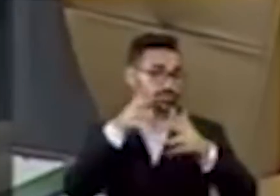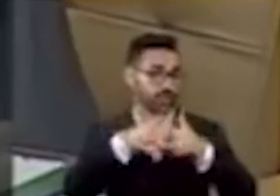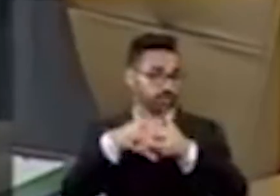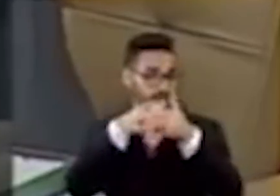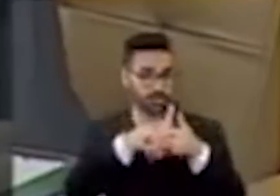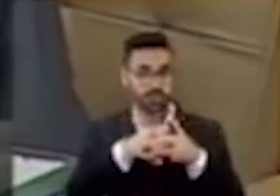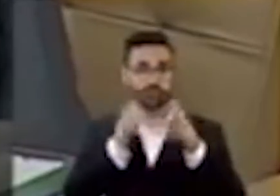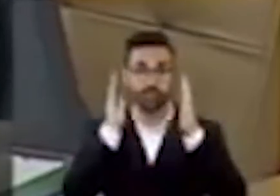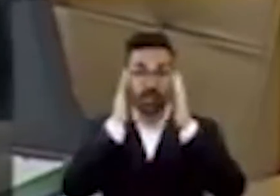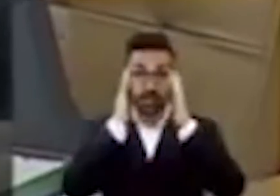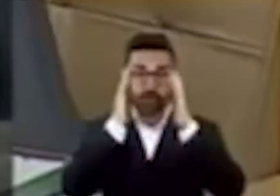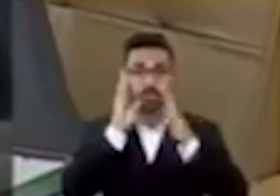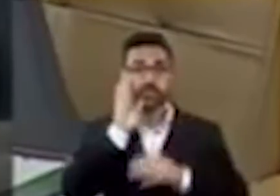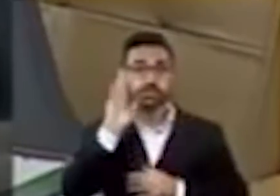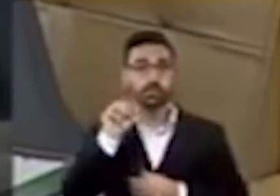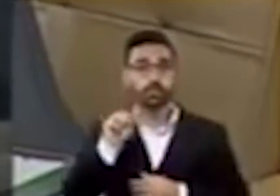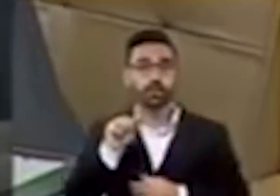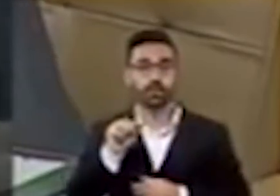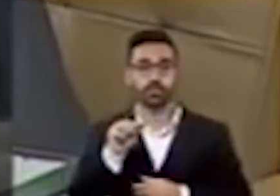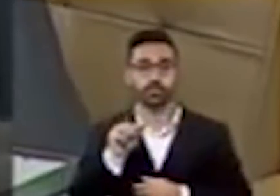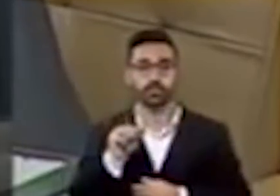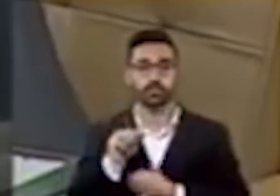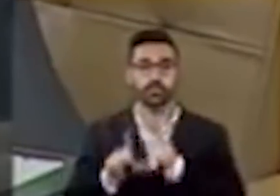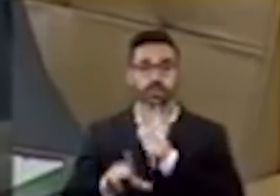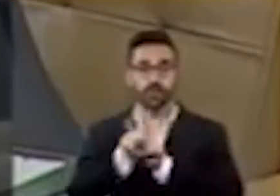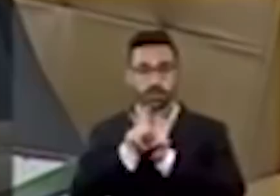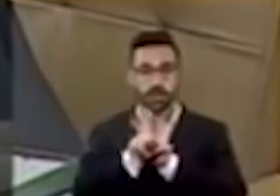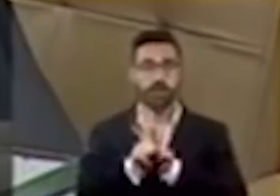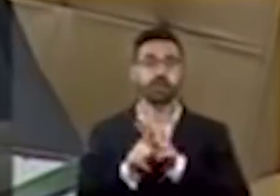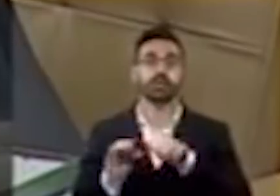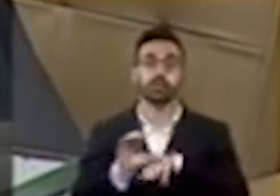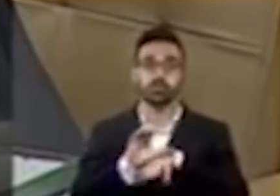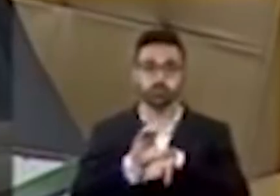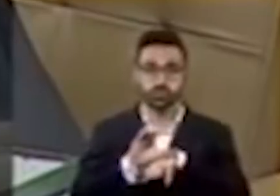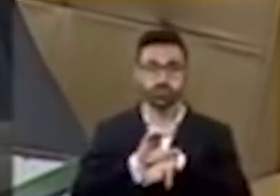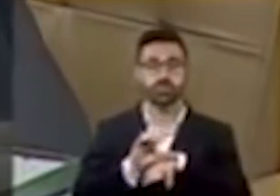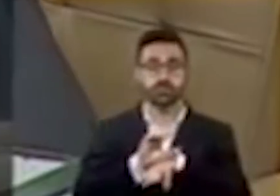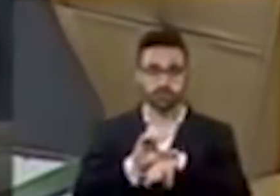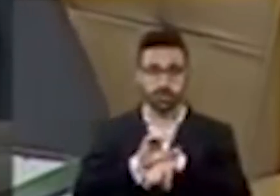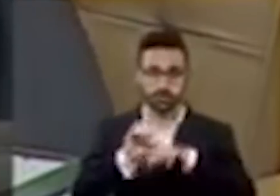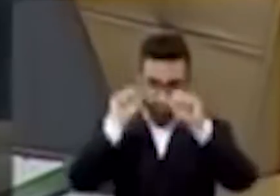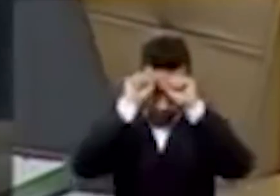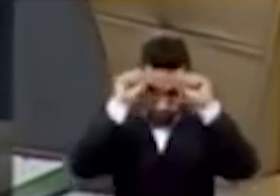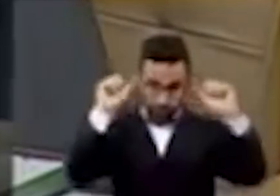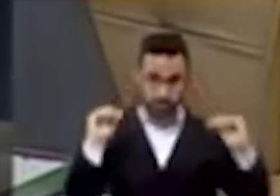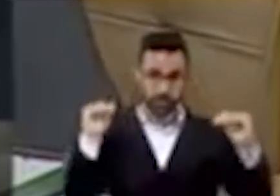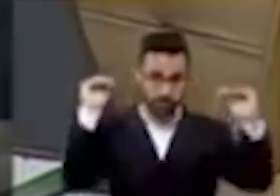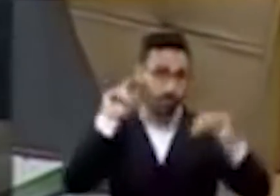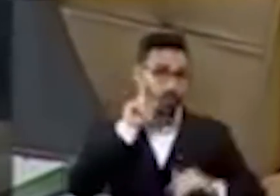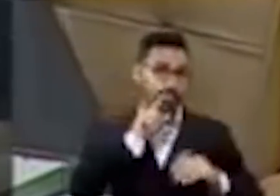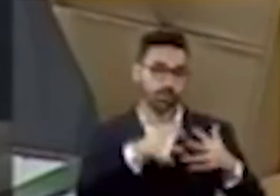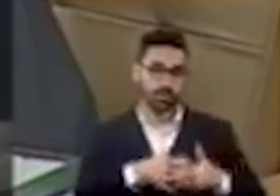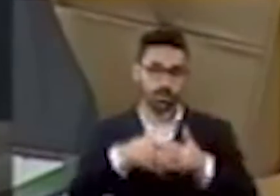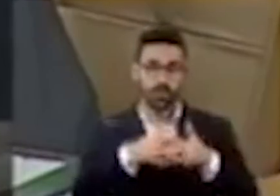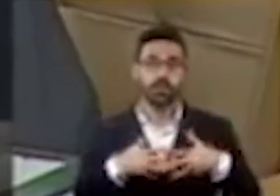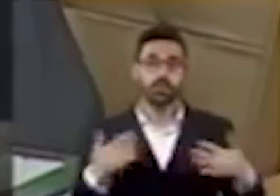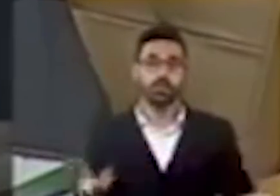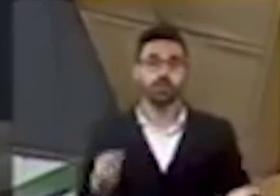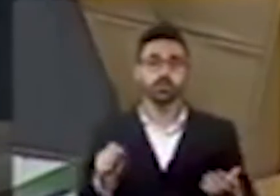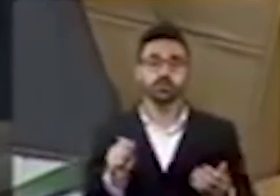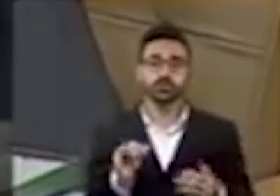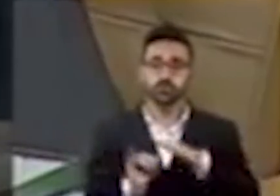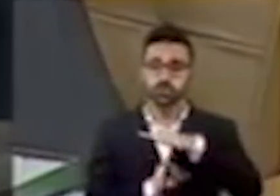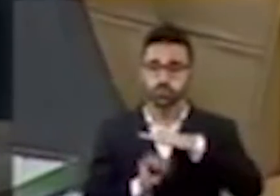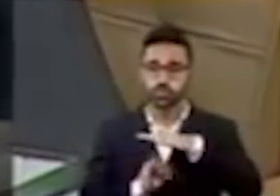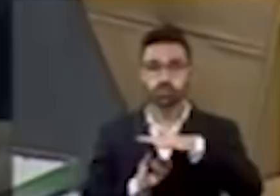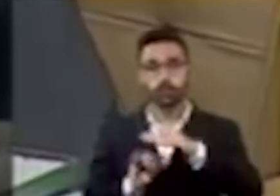mais especificamente na jurisdição constitucional construída pela Suprema Corte Americana, o Instituto do Perdão ou Indulto teve a